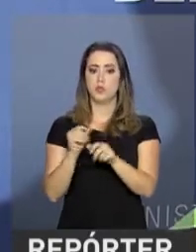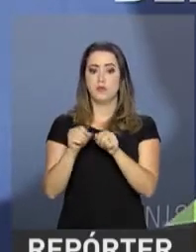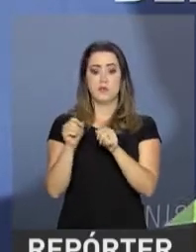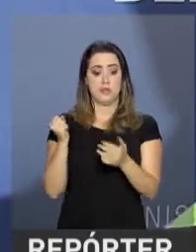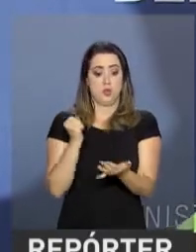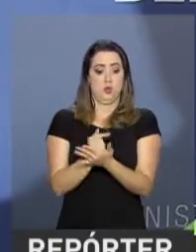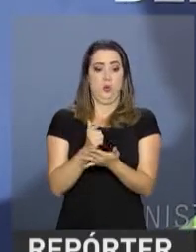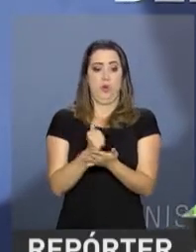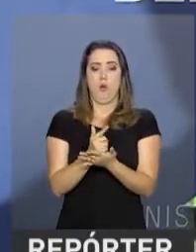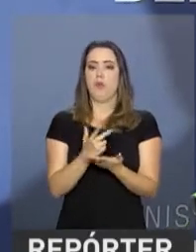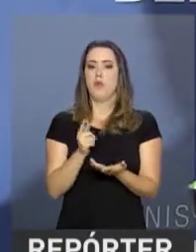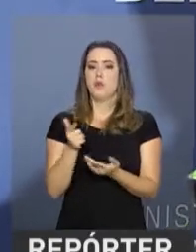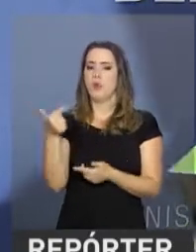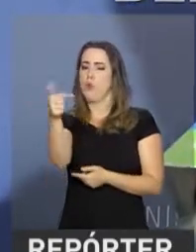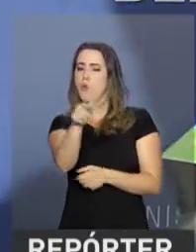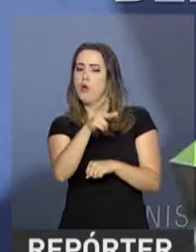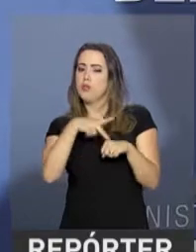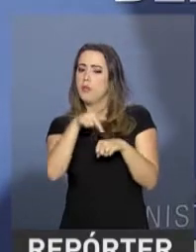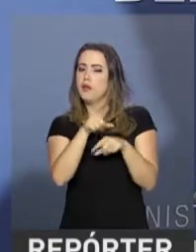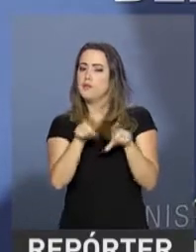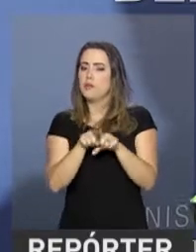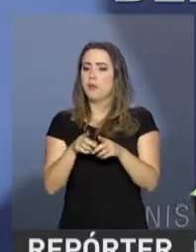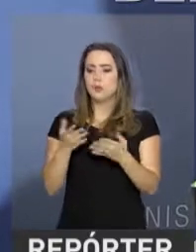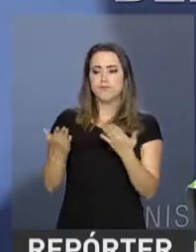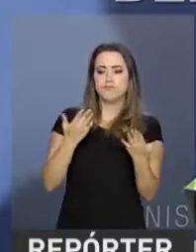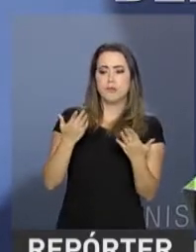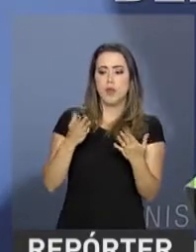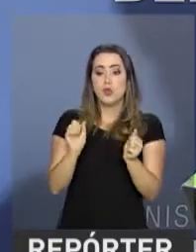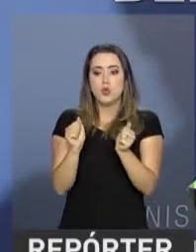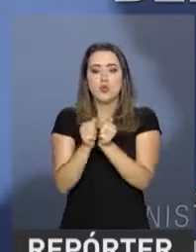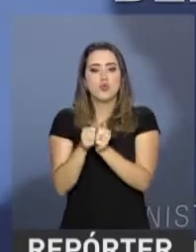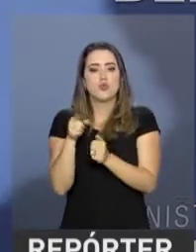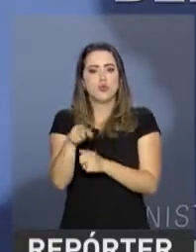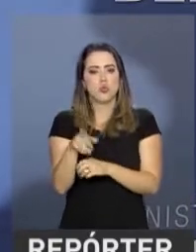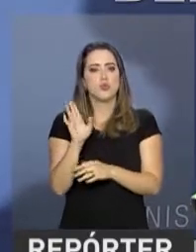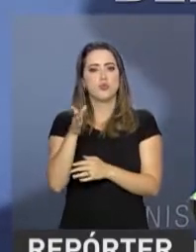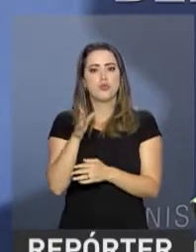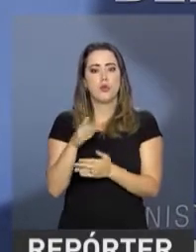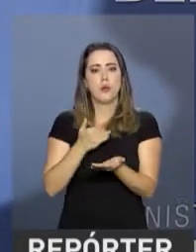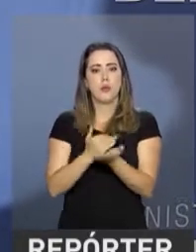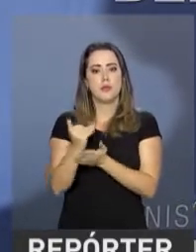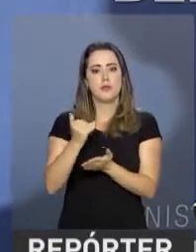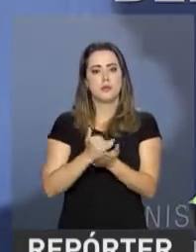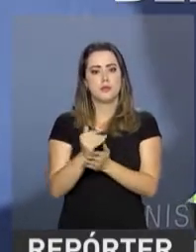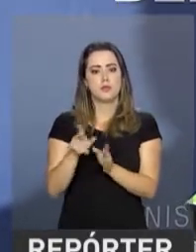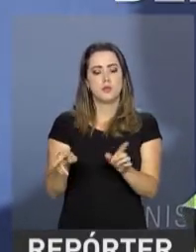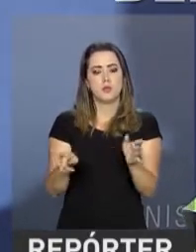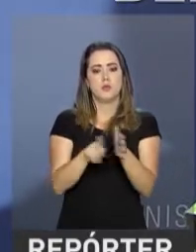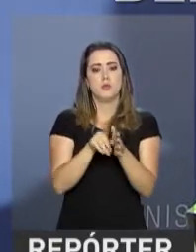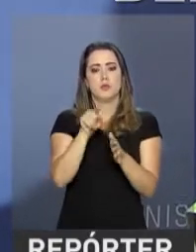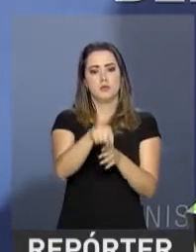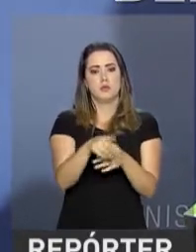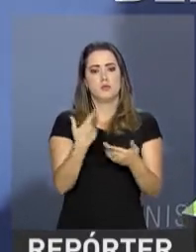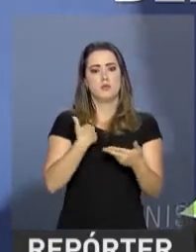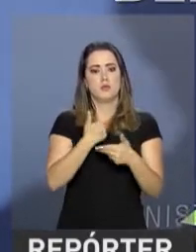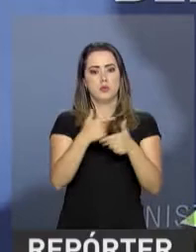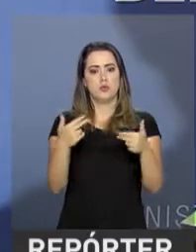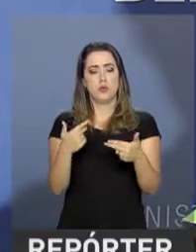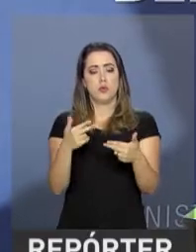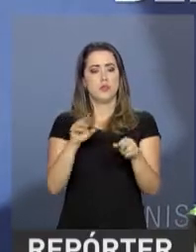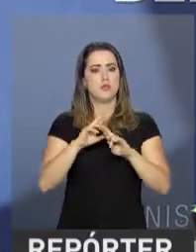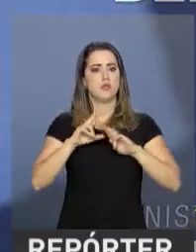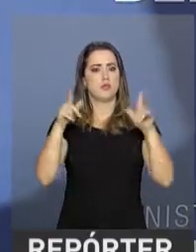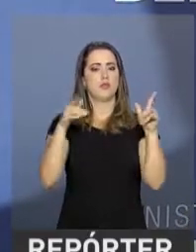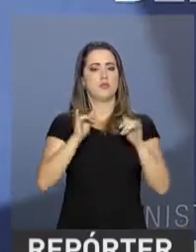aquisição e já o outro país está participando isso o outro parceiro e já começa a ter um mercado também na sua área se for em continentes diferentes então já